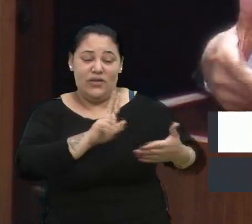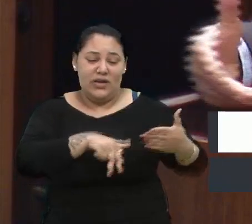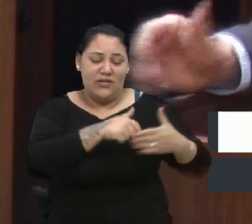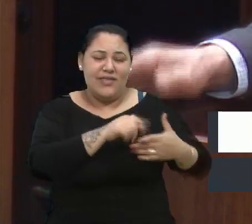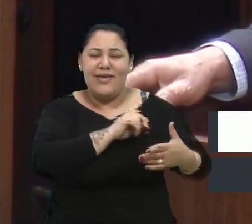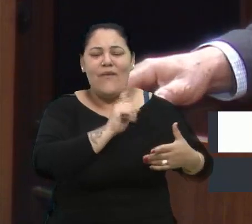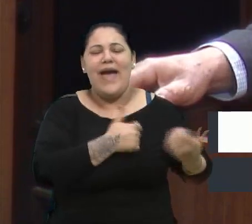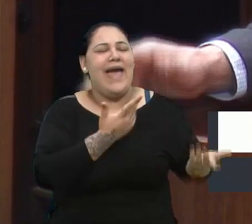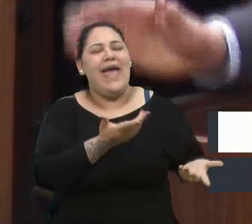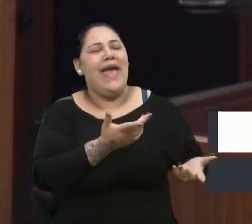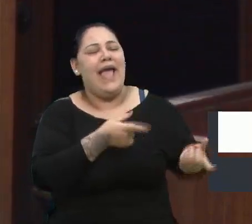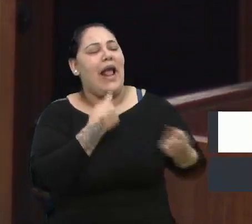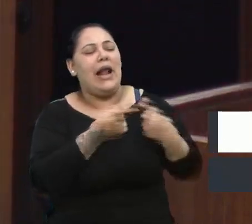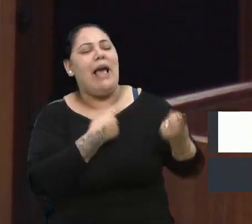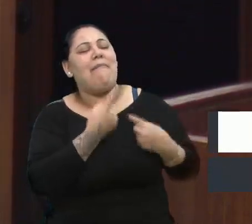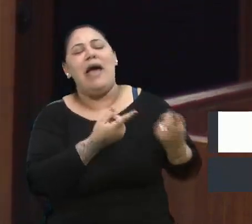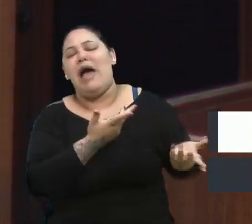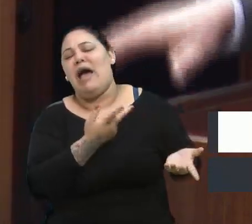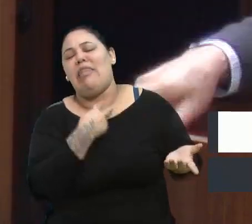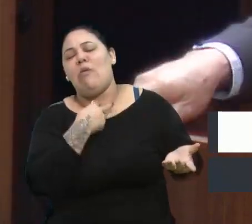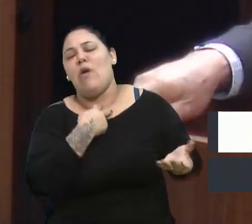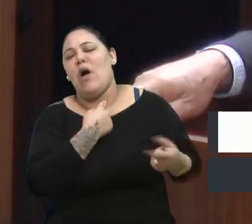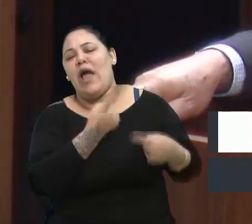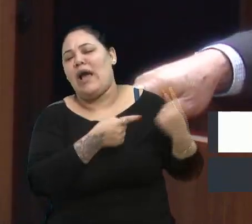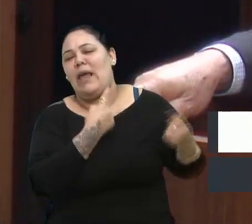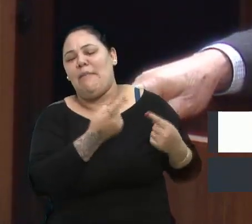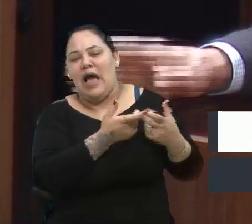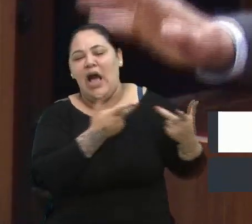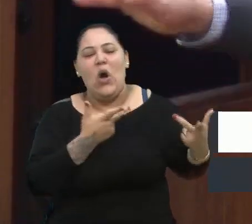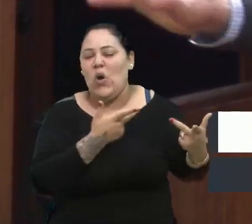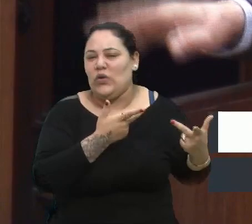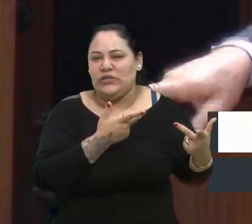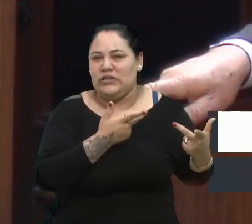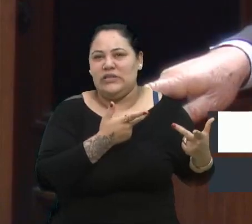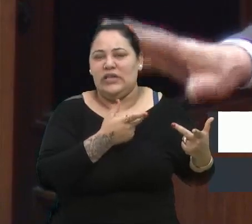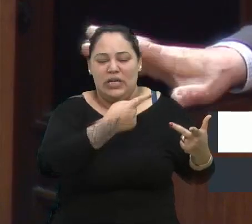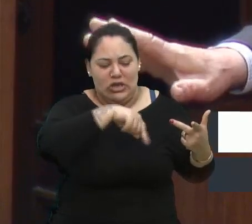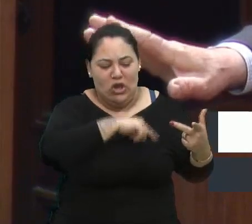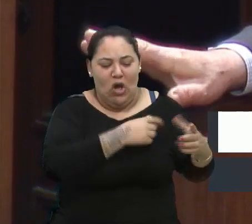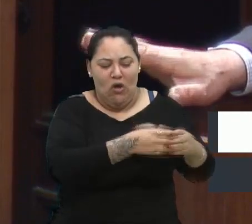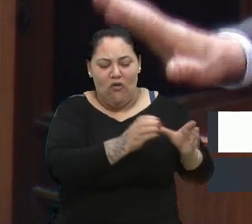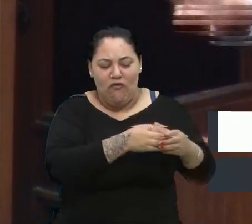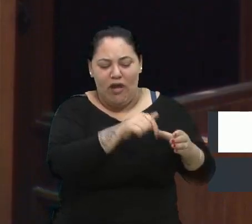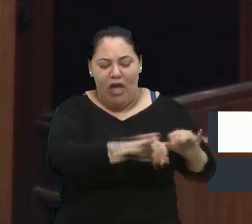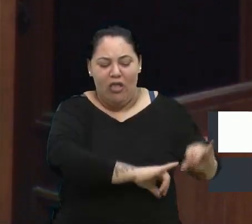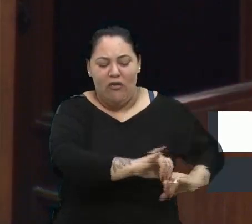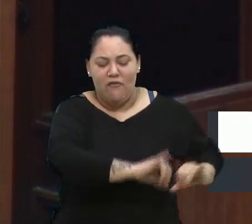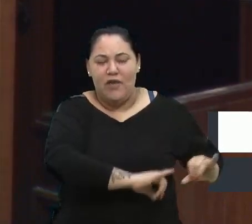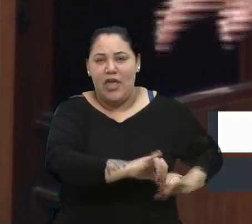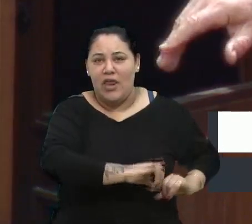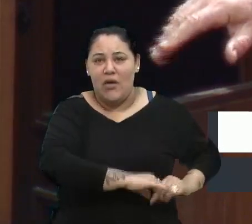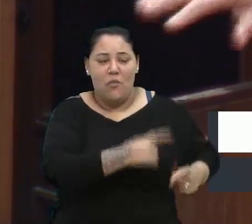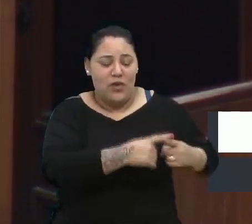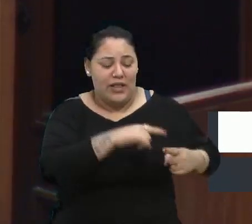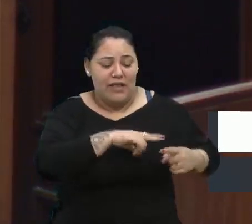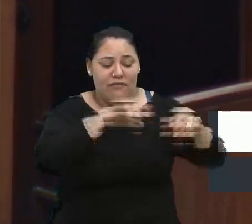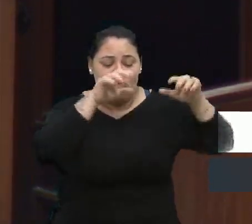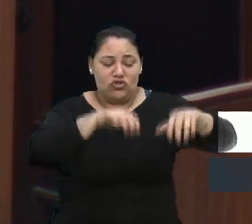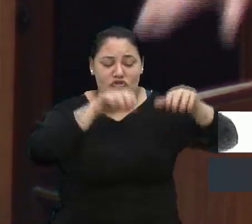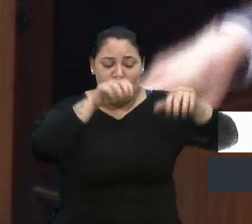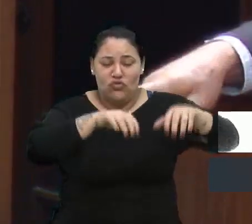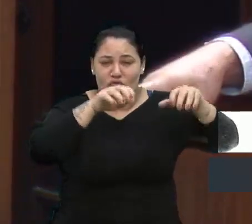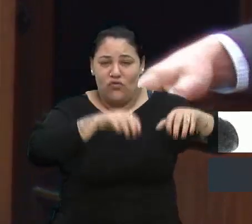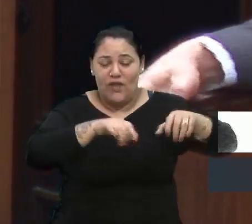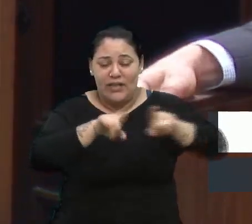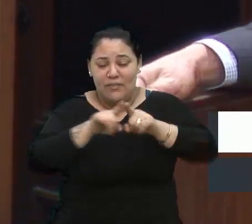porque nós não poderíamos nem reclamar diante de situações que os nossos conterrâneos sofreram com as chuvas secas lá